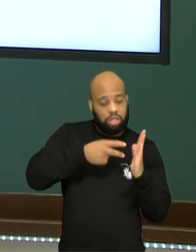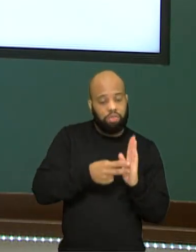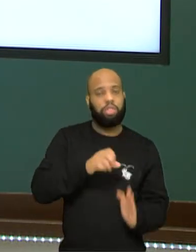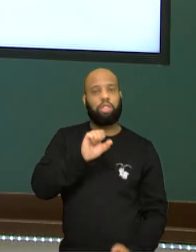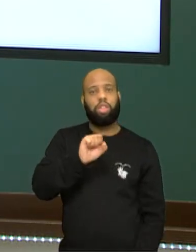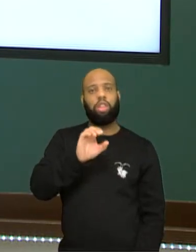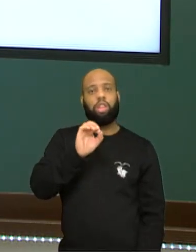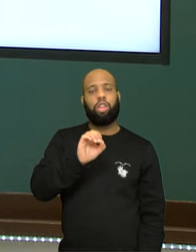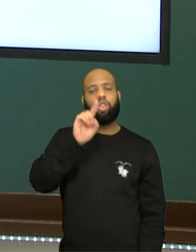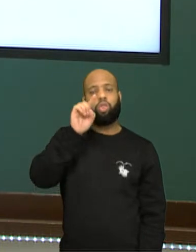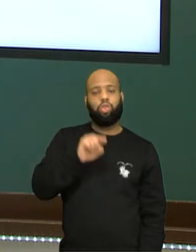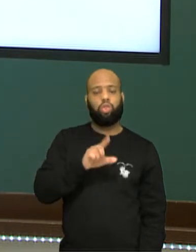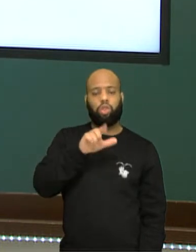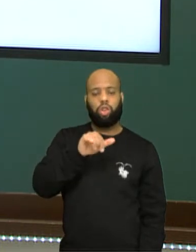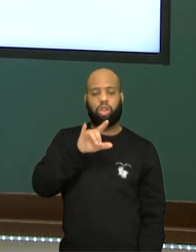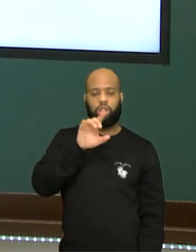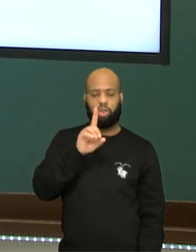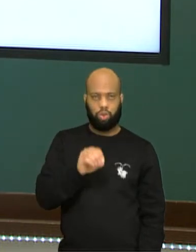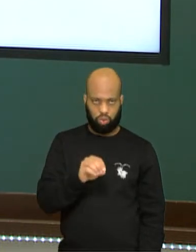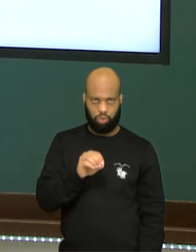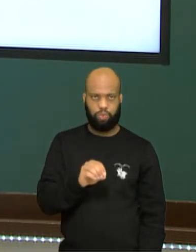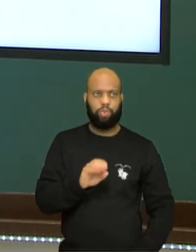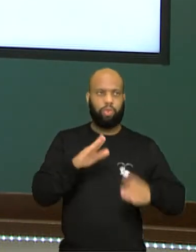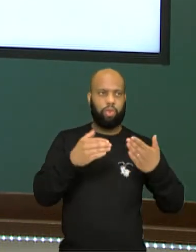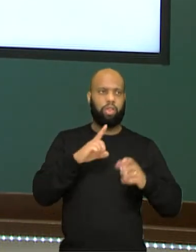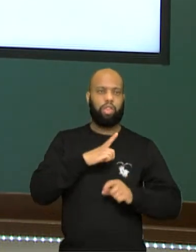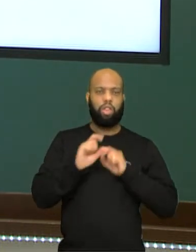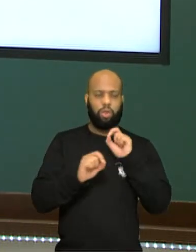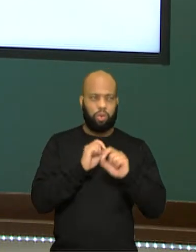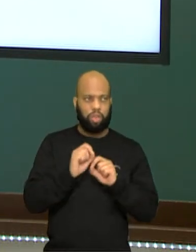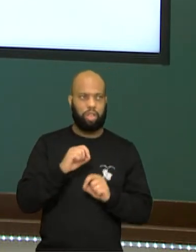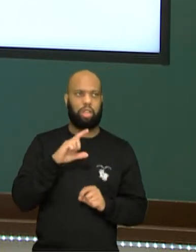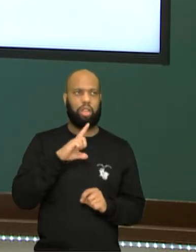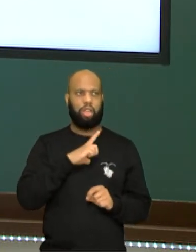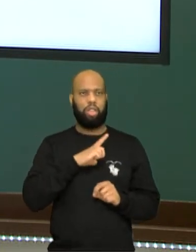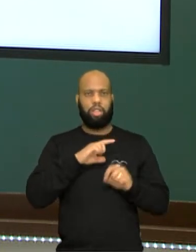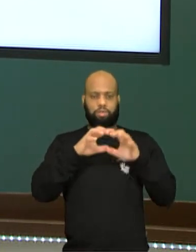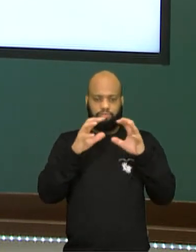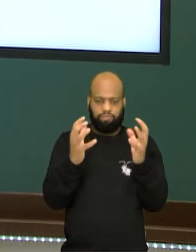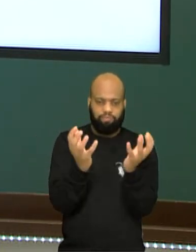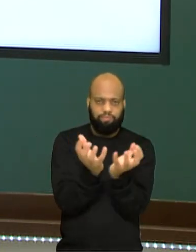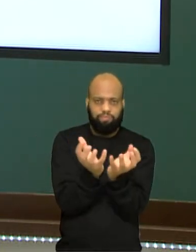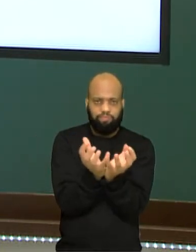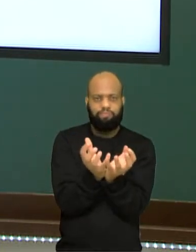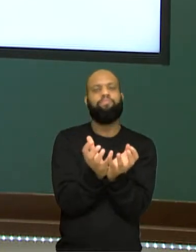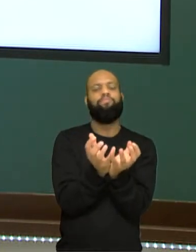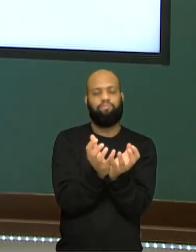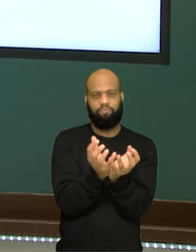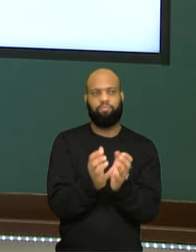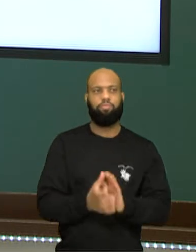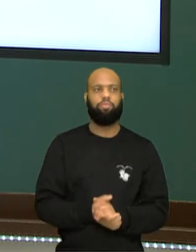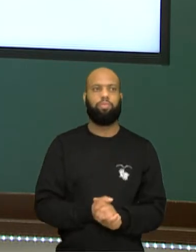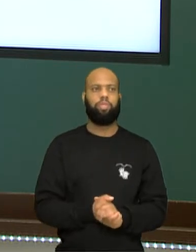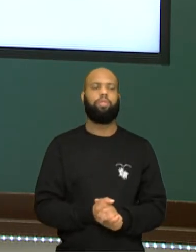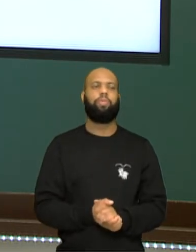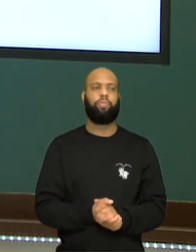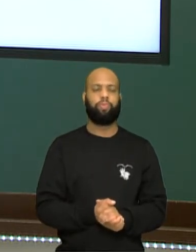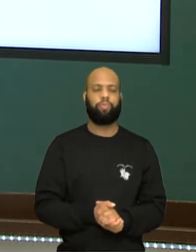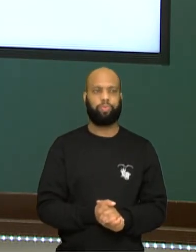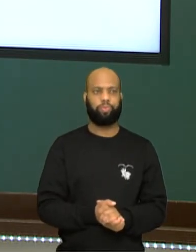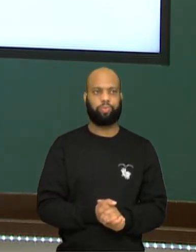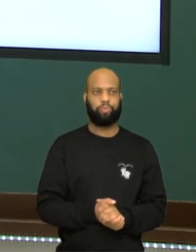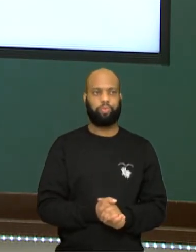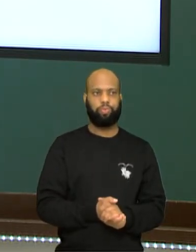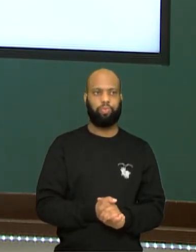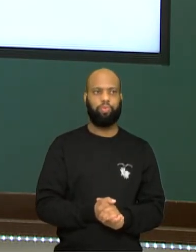todos os pontos esse internos ali e também pela por essa casca que a gente vai ter então por isso que a gente chama